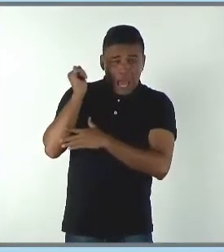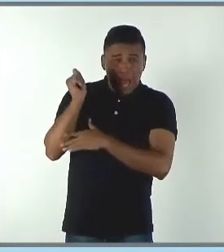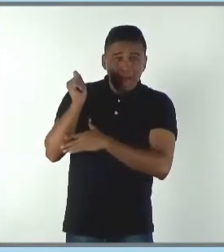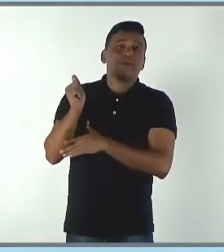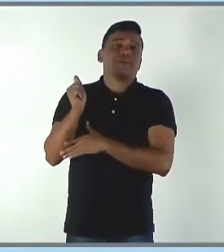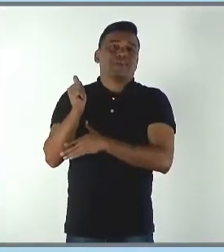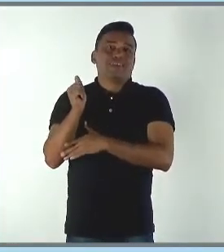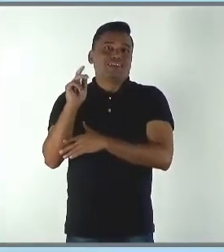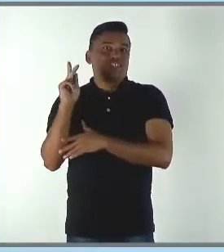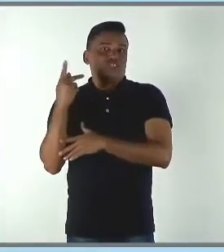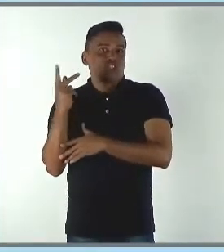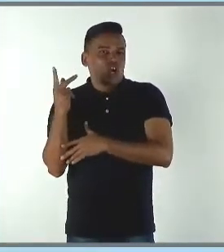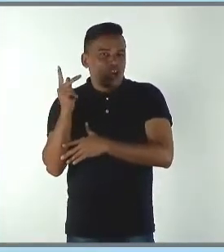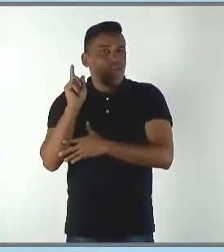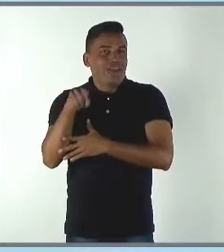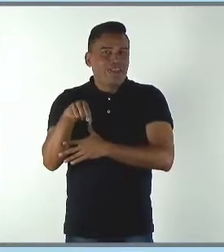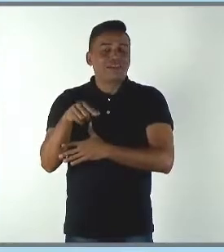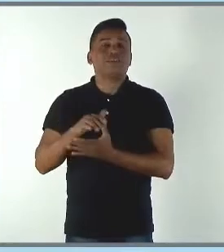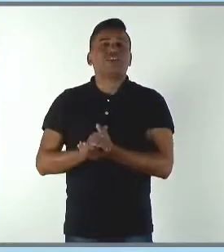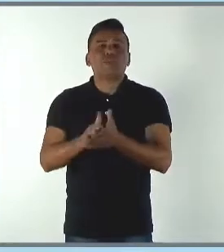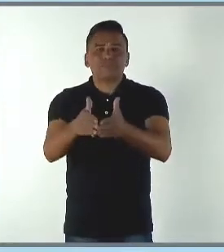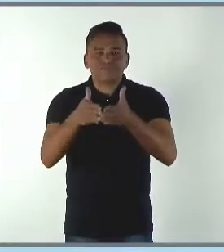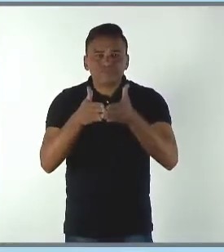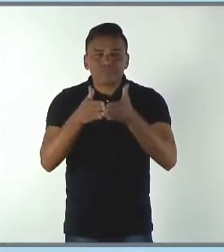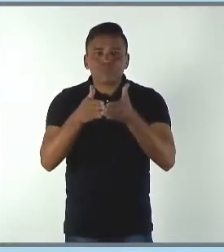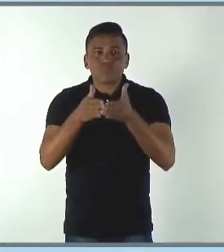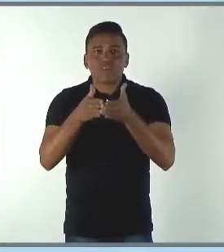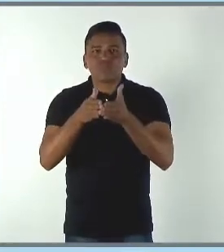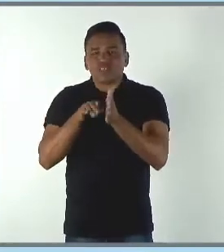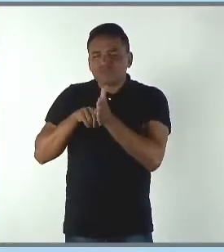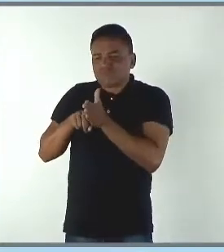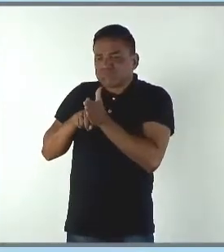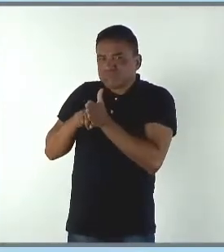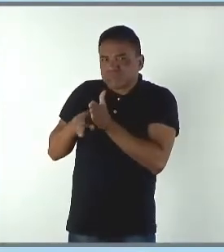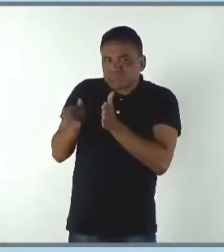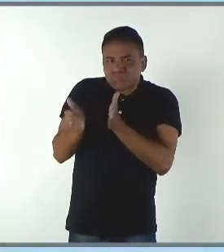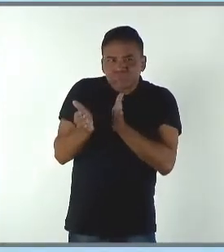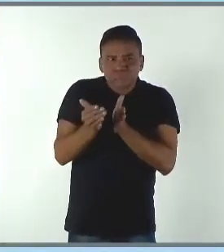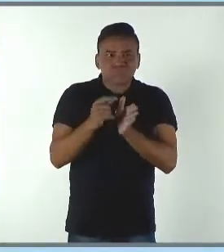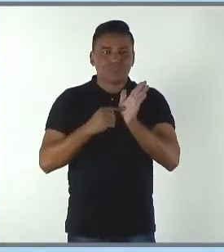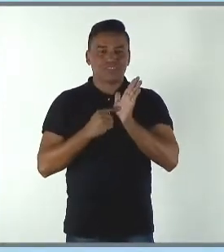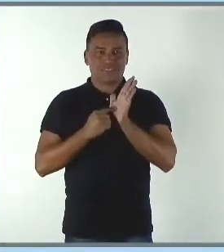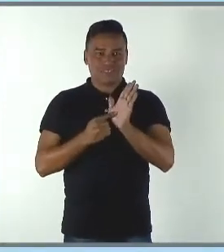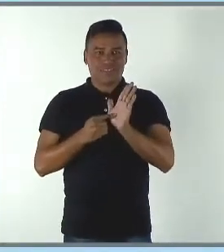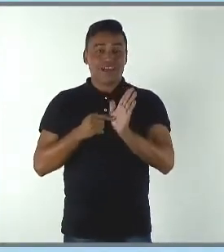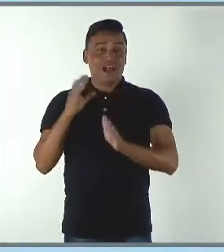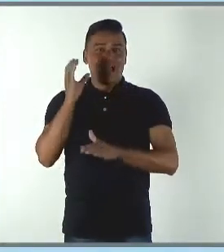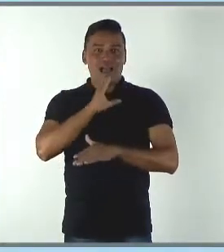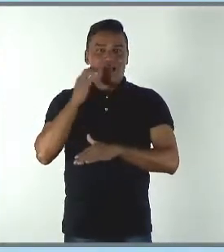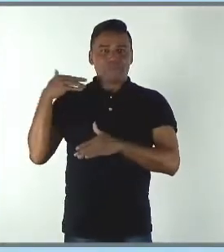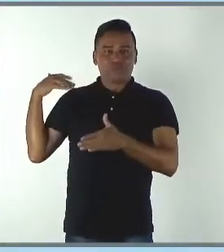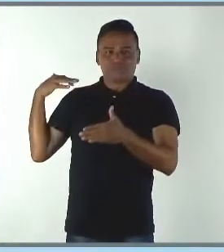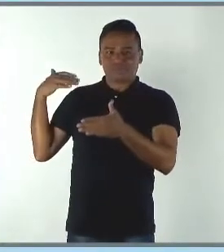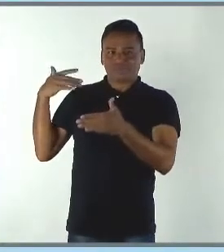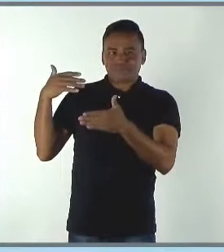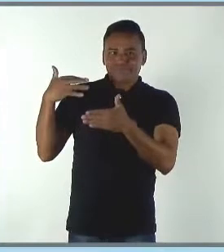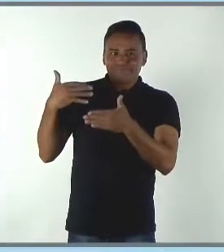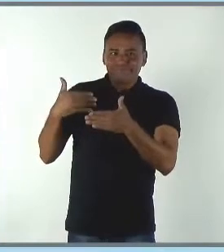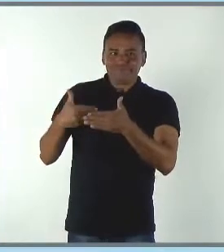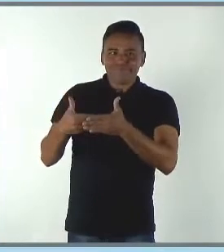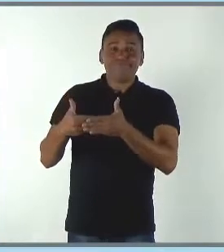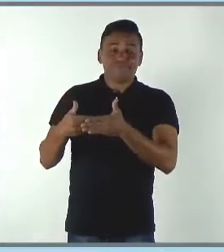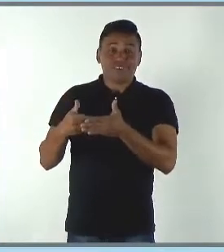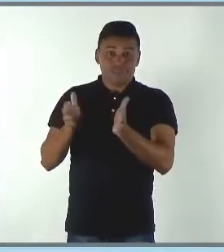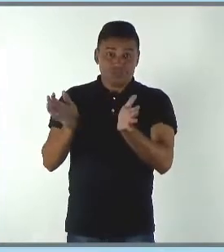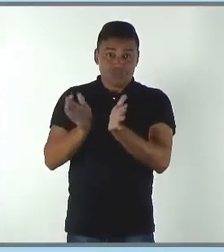historiografia? E aí eu peço licença a vocês para fazer um apanhado muito rápido, porque O que ocorre com a editoria negra, em termos